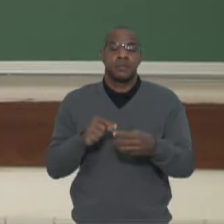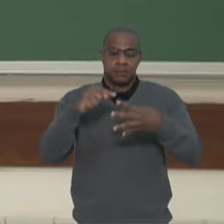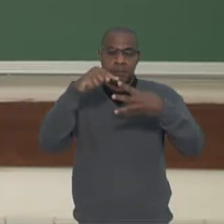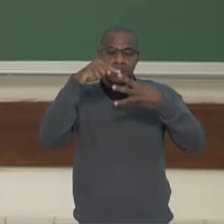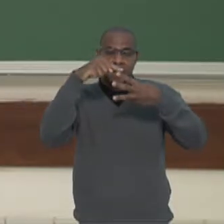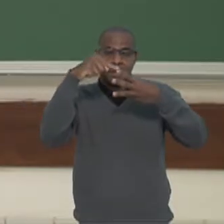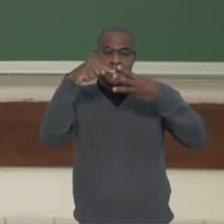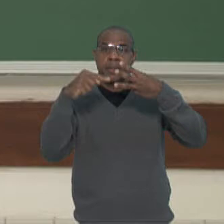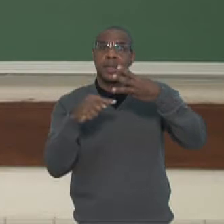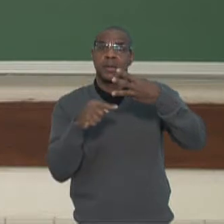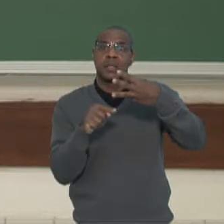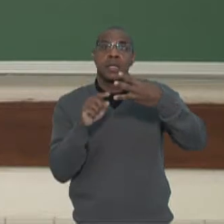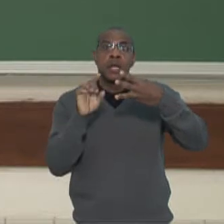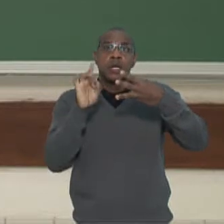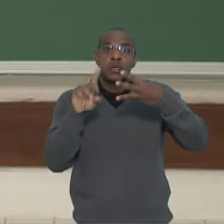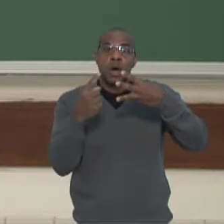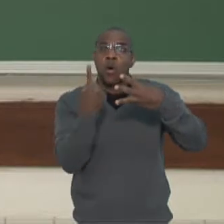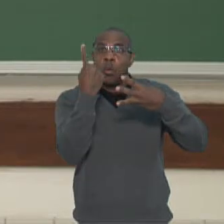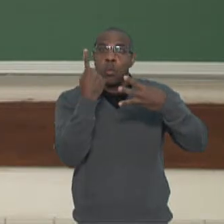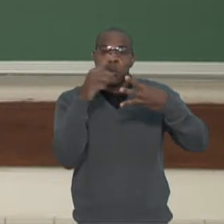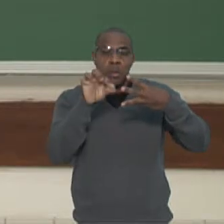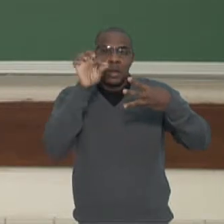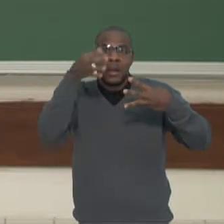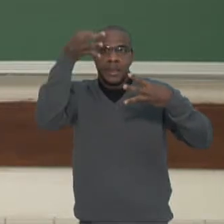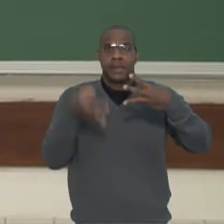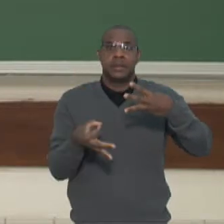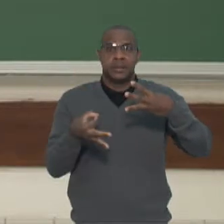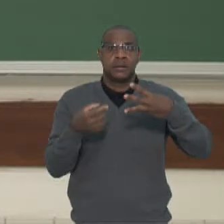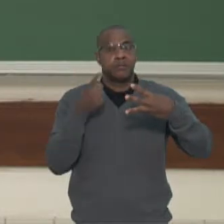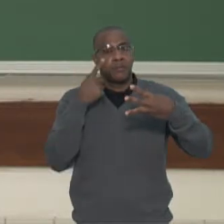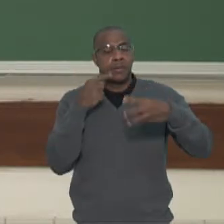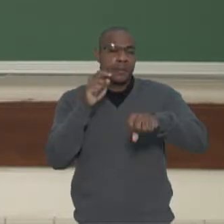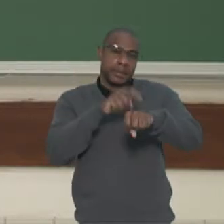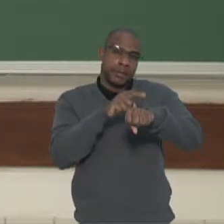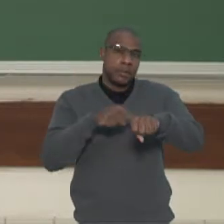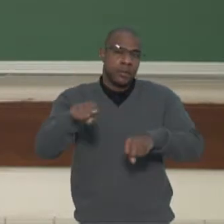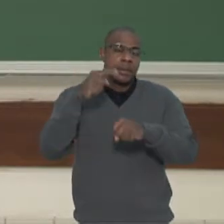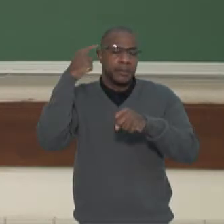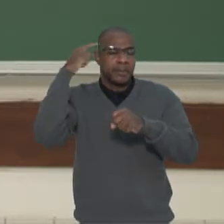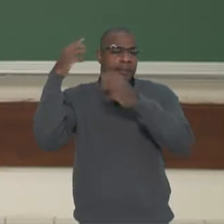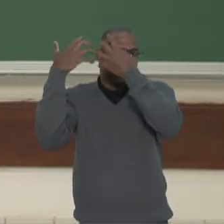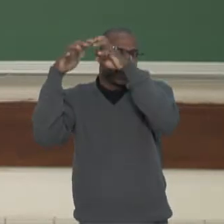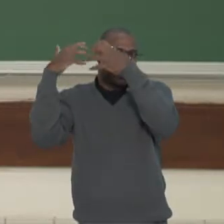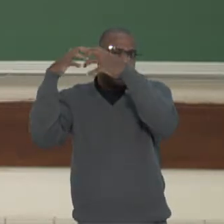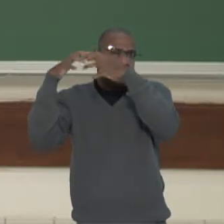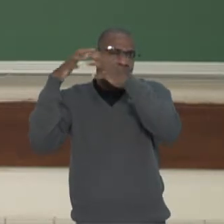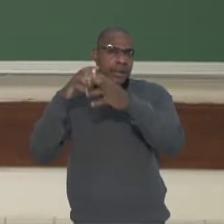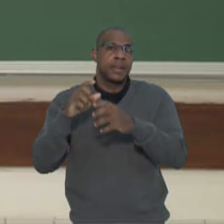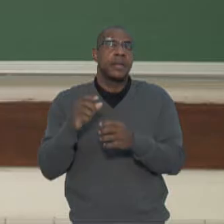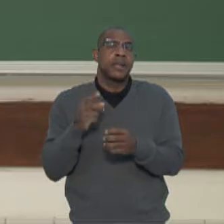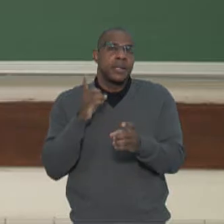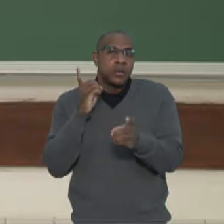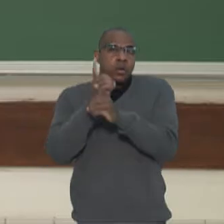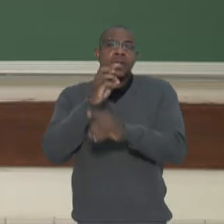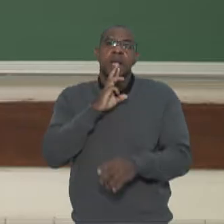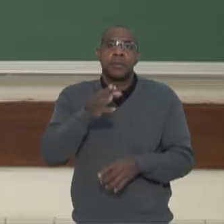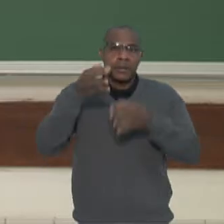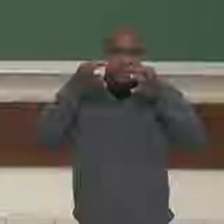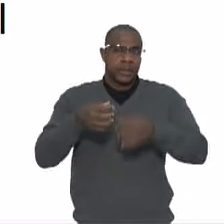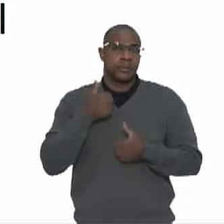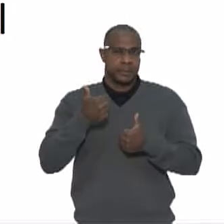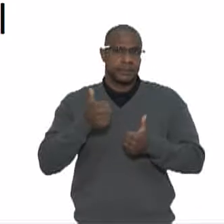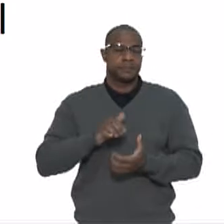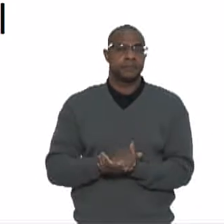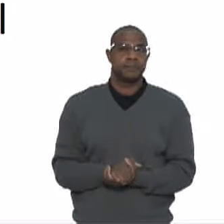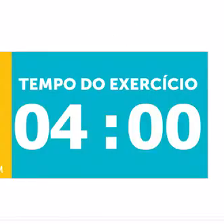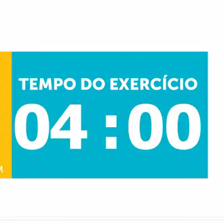opções, somente uma é a correta. Vamos lá para mais um tempo, reflita e chegue aí a resposta correta, beleza?